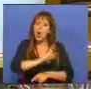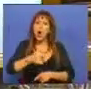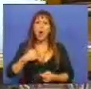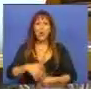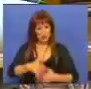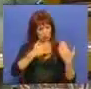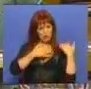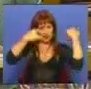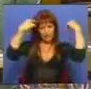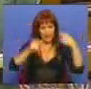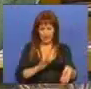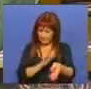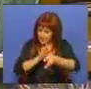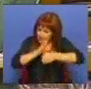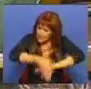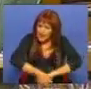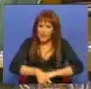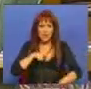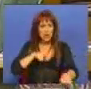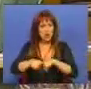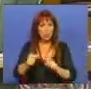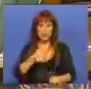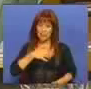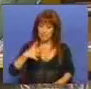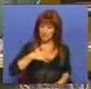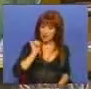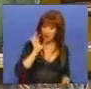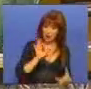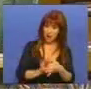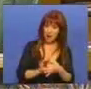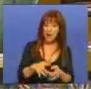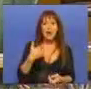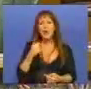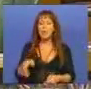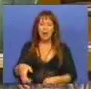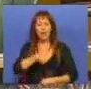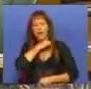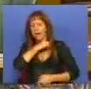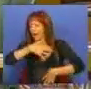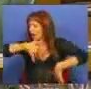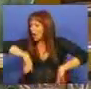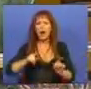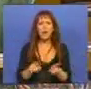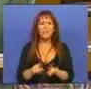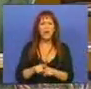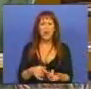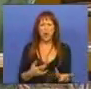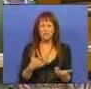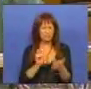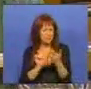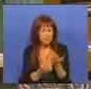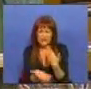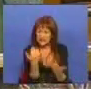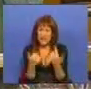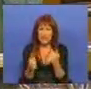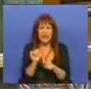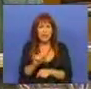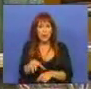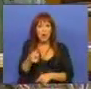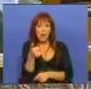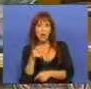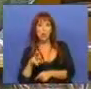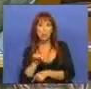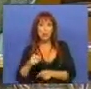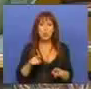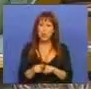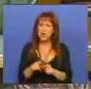têm a responsabilidade direta nas políticas do património não podem fechar os olhos à total descaracterização do Bolhão e ao risco que